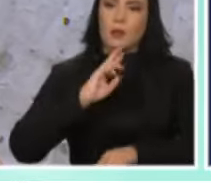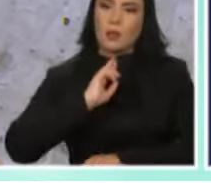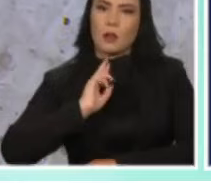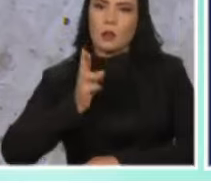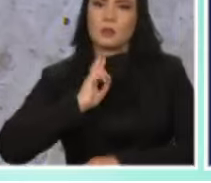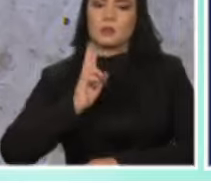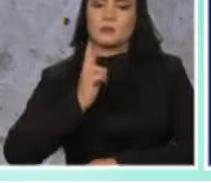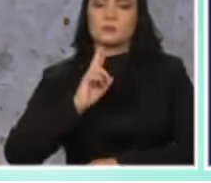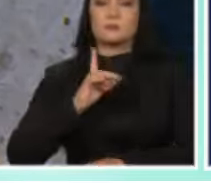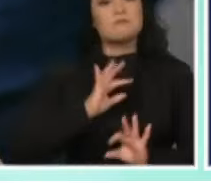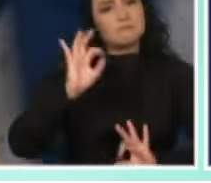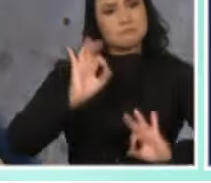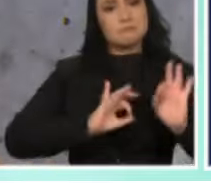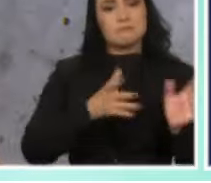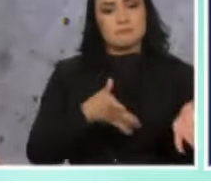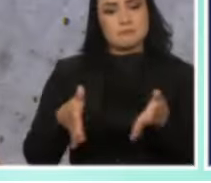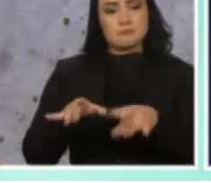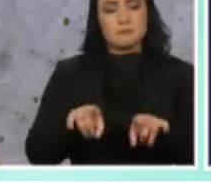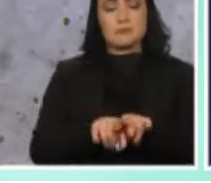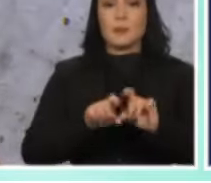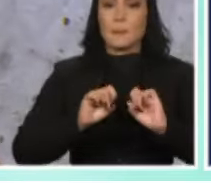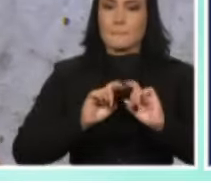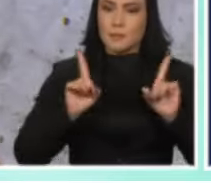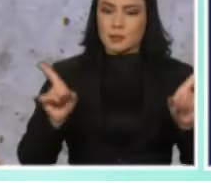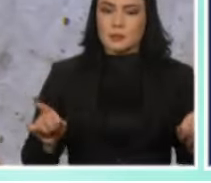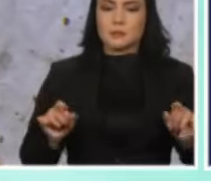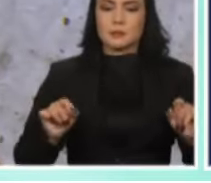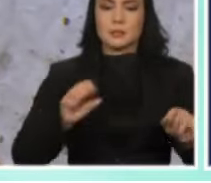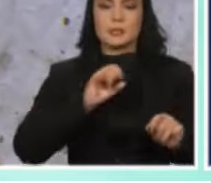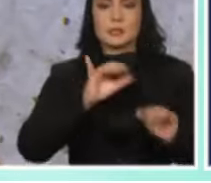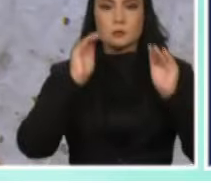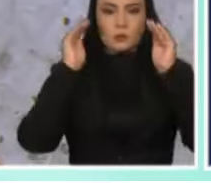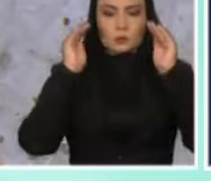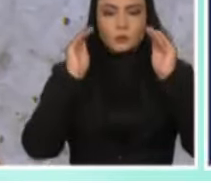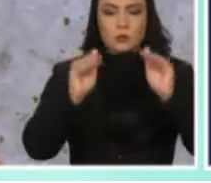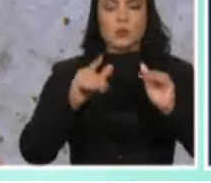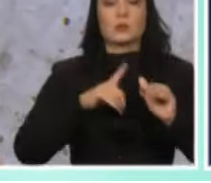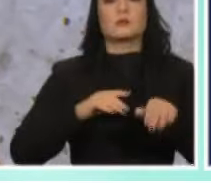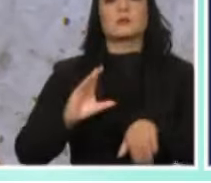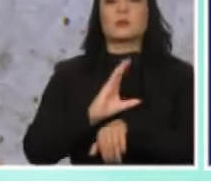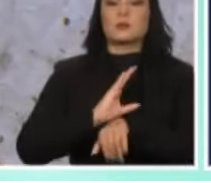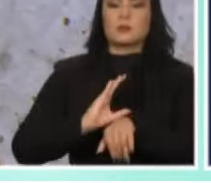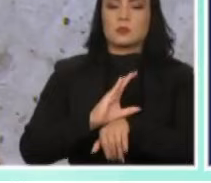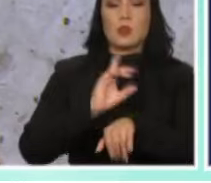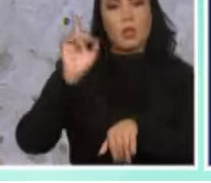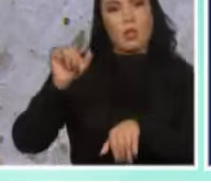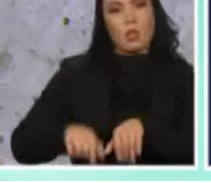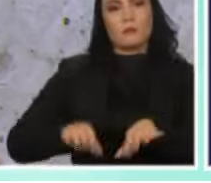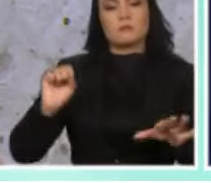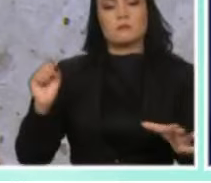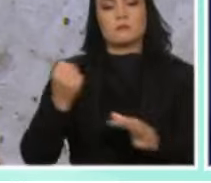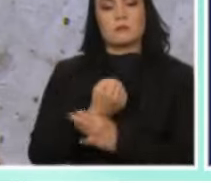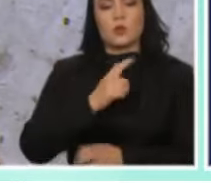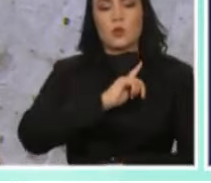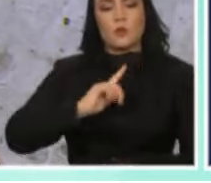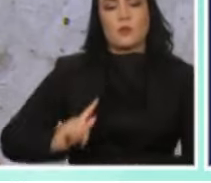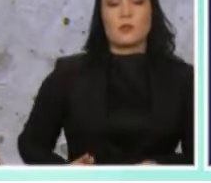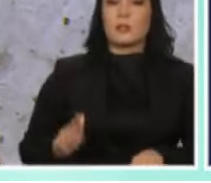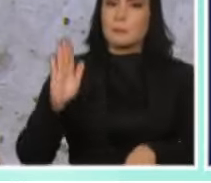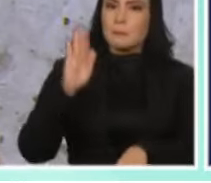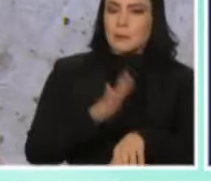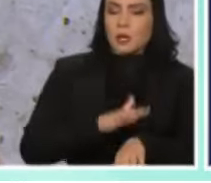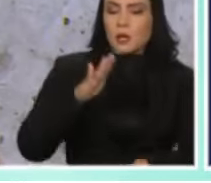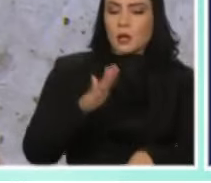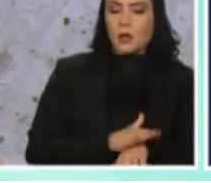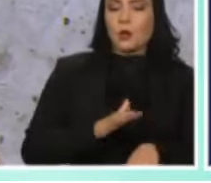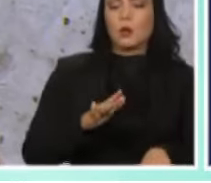lei não dá para colocar no mesmo no mesmo no mesmo eh pacote mas é um pacote temático isso então Justamente por isso há um pacote